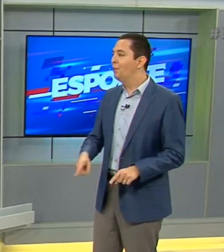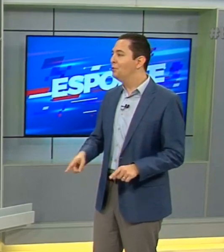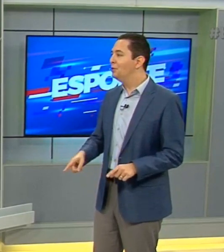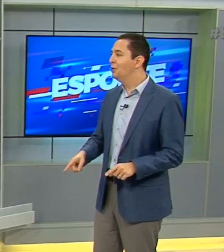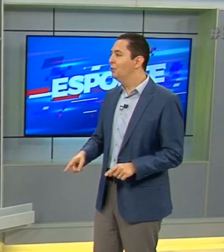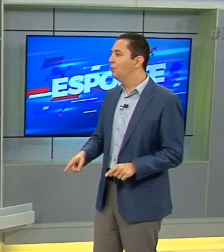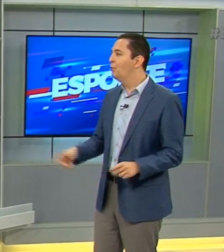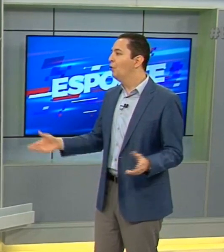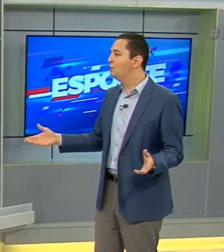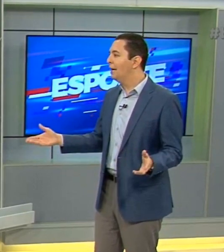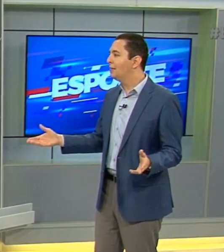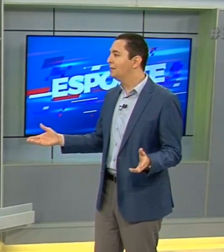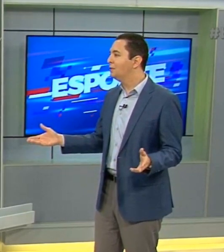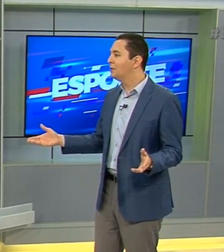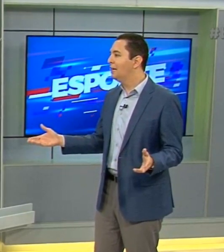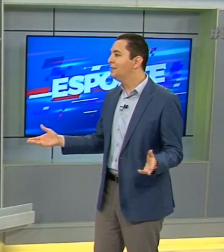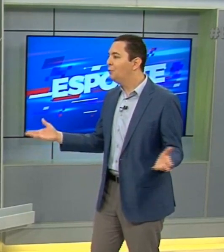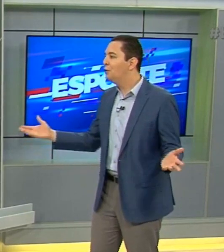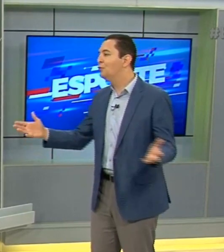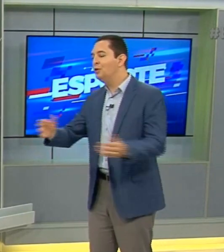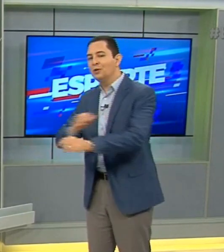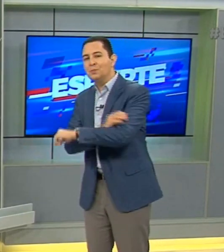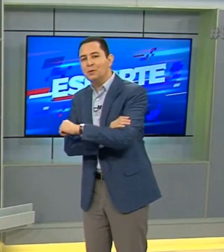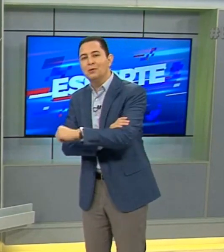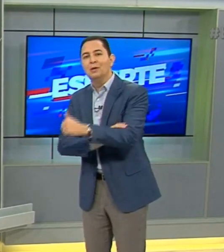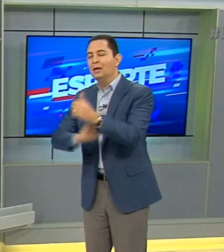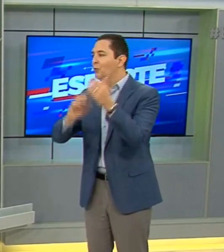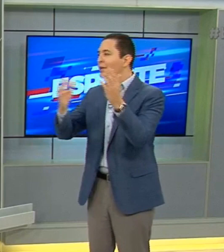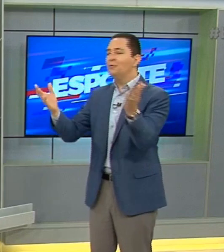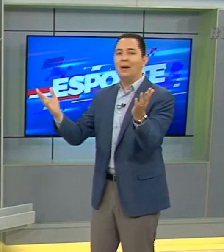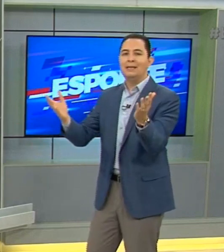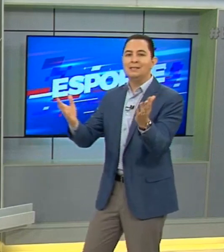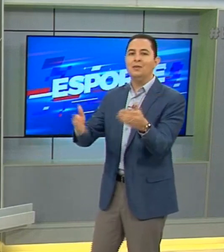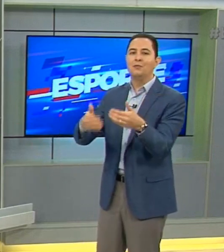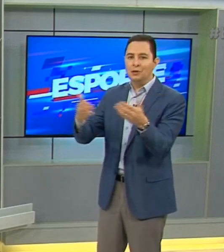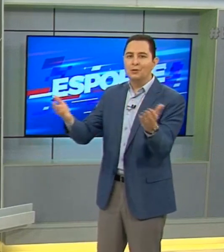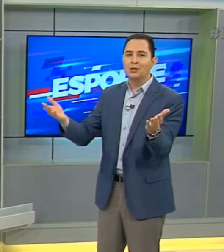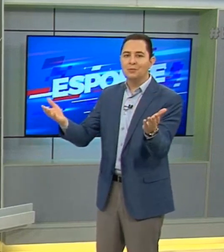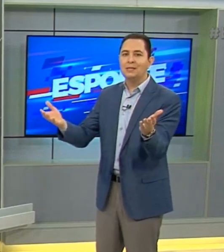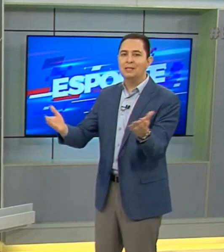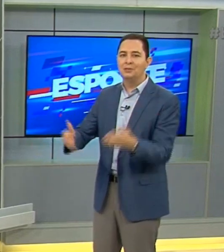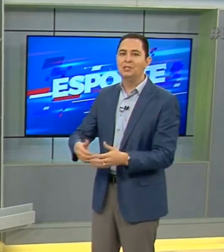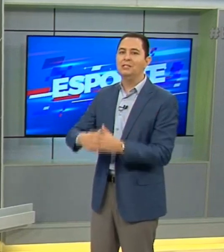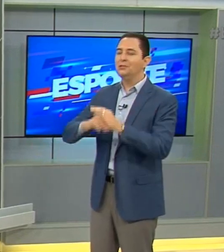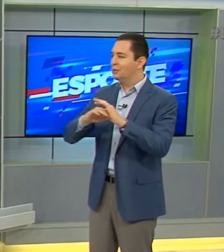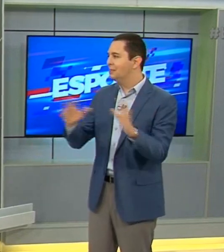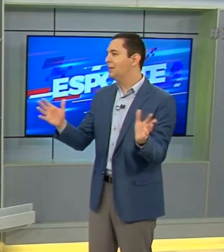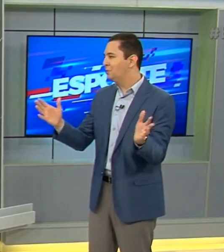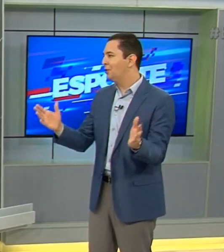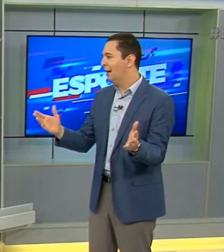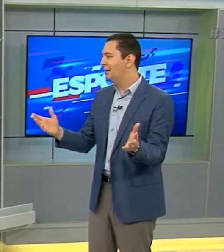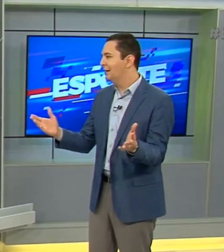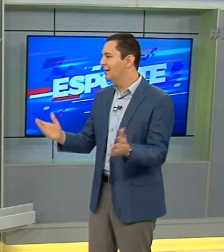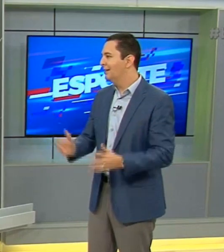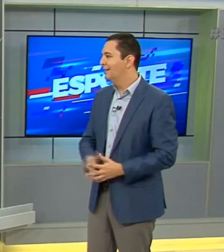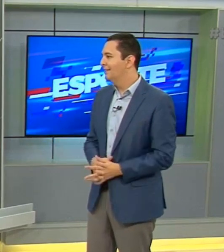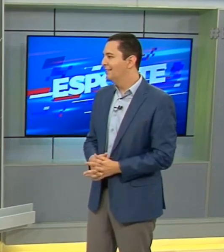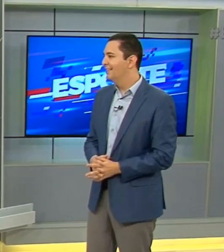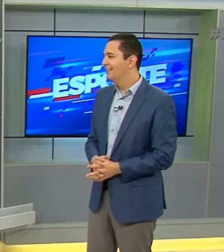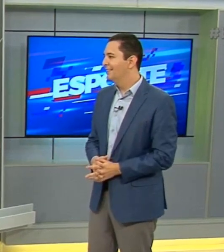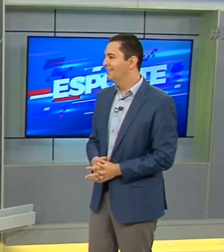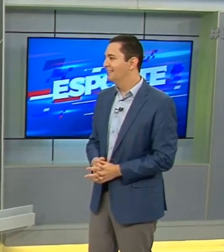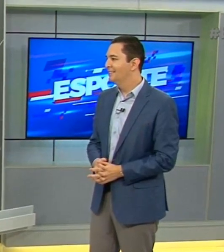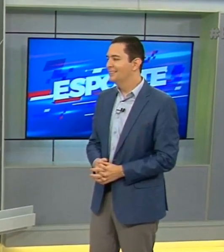catarinense pode ou não voltar às atividades. E eu fico curioso, porque eu não aguento mais sem ver o nosso Marcílio Dias e todas as equipes jogarem. A gente está